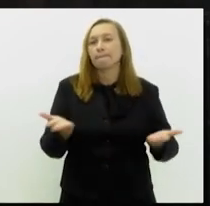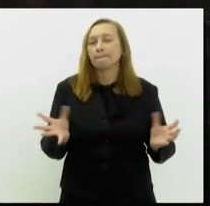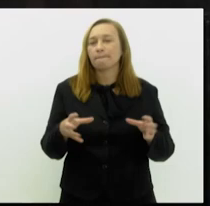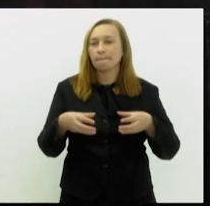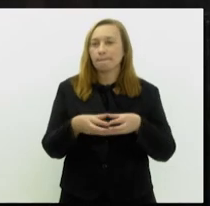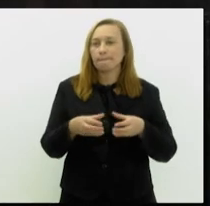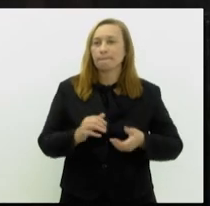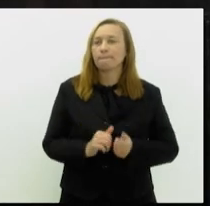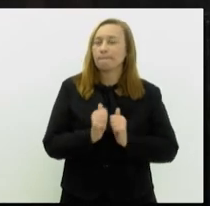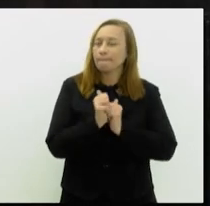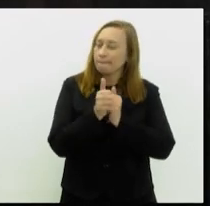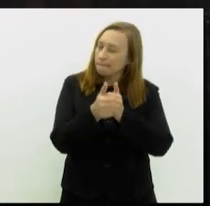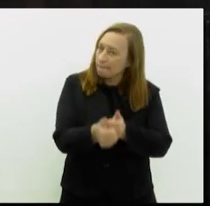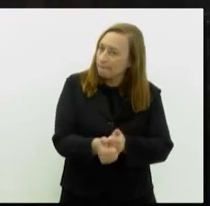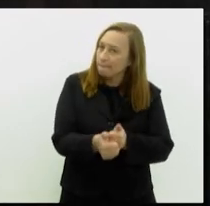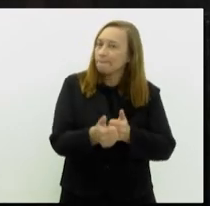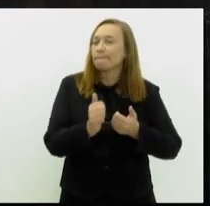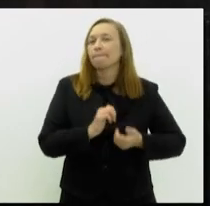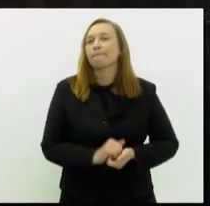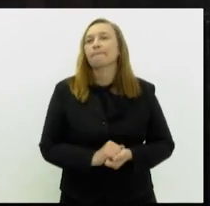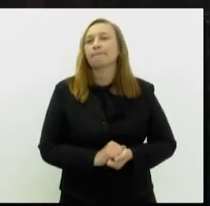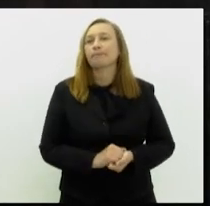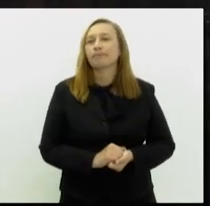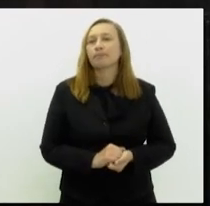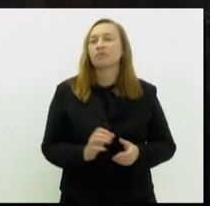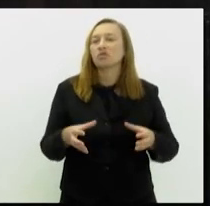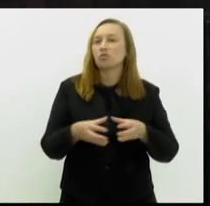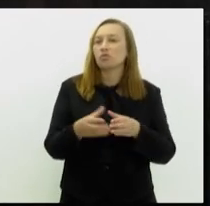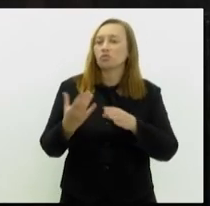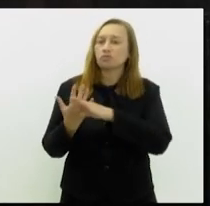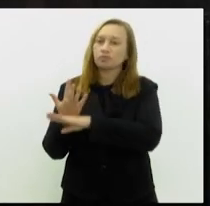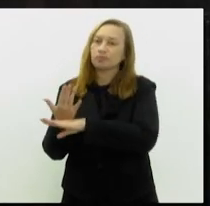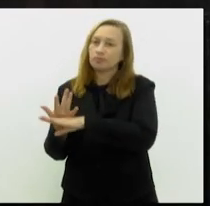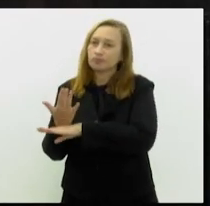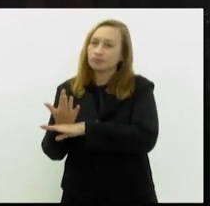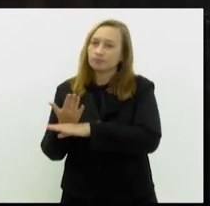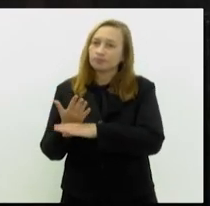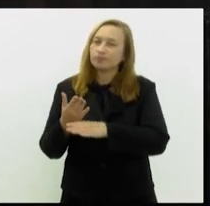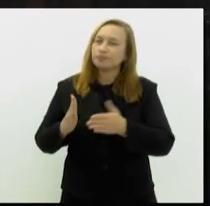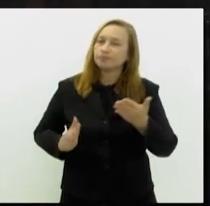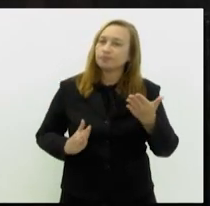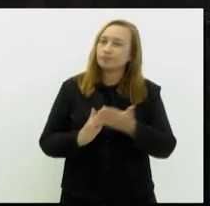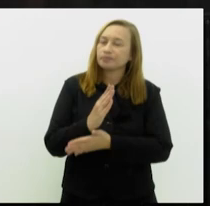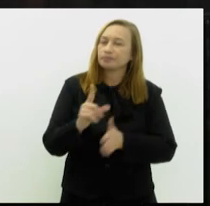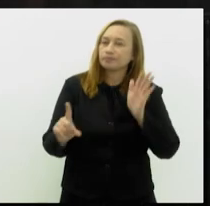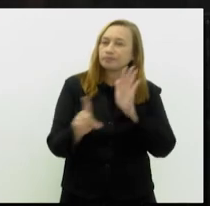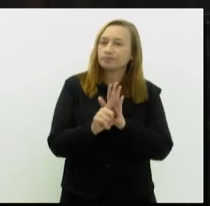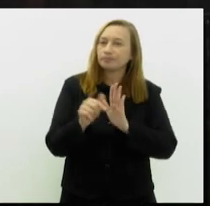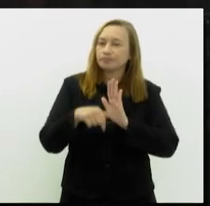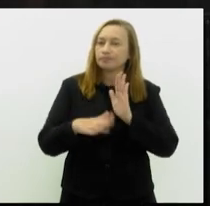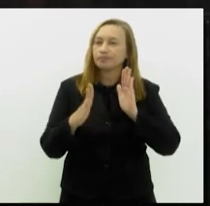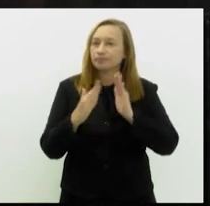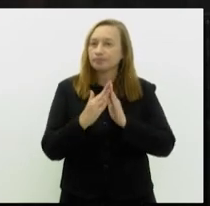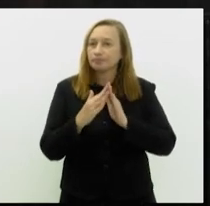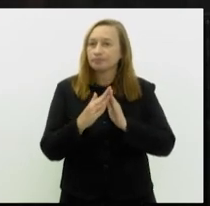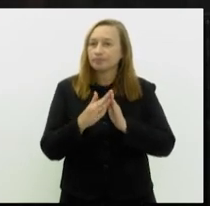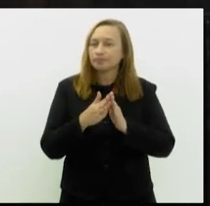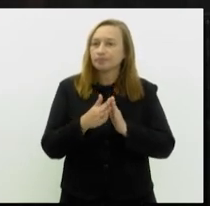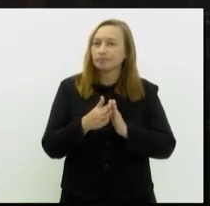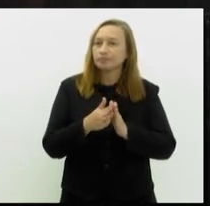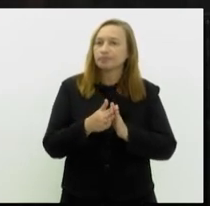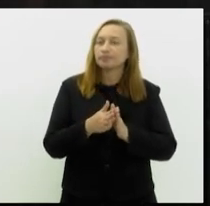populações. Estamos acompanhando junto ao UERJ, desde a aprovação da lei aqui na Casa, a aplicação